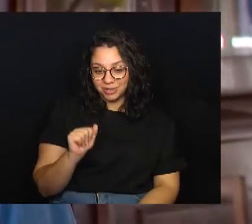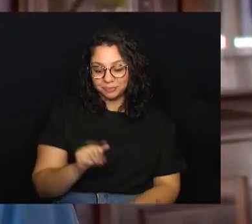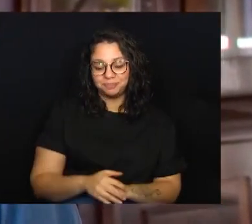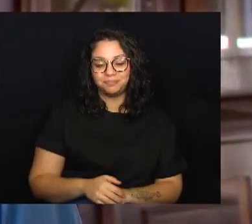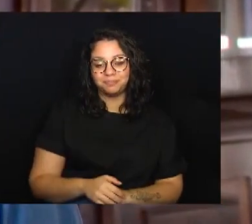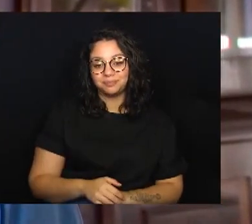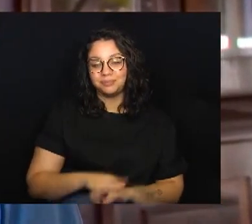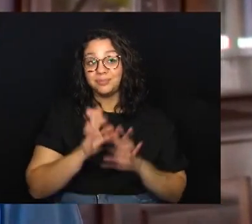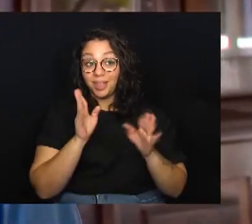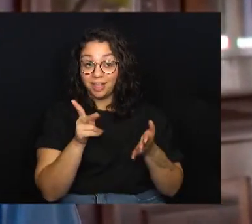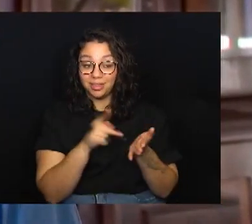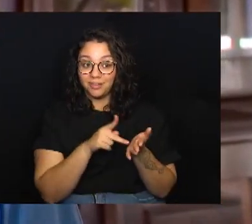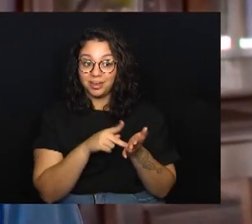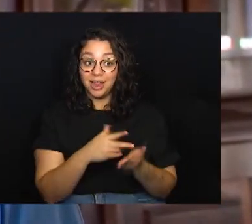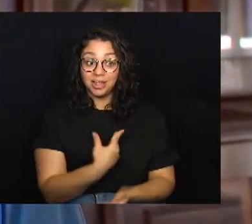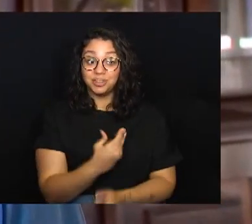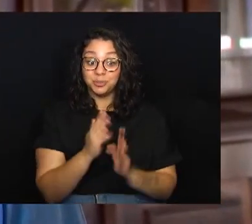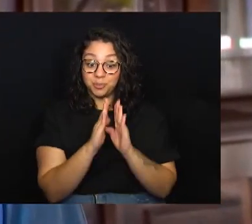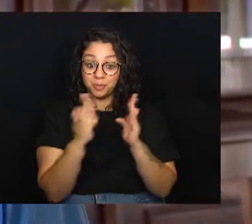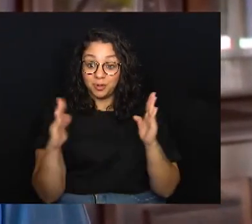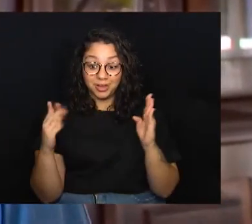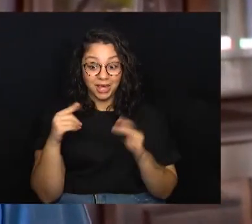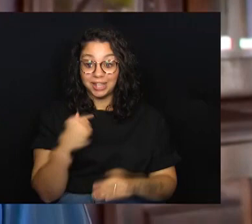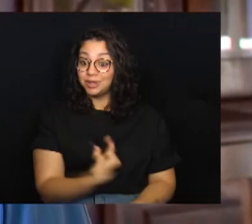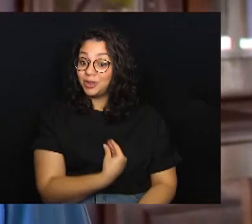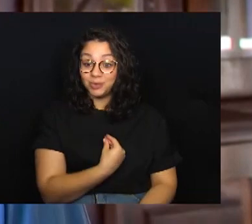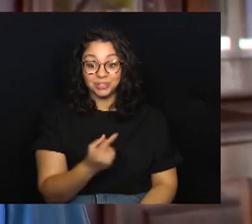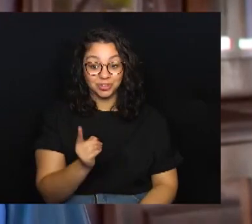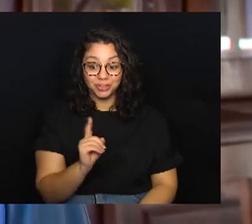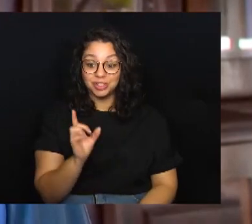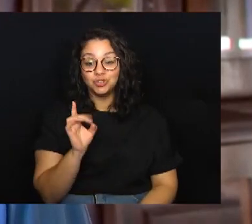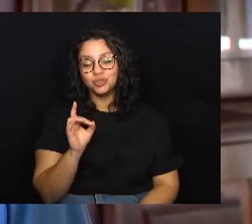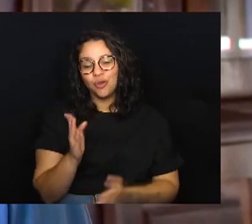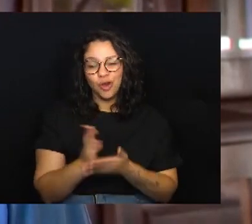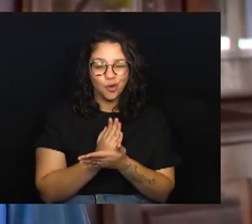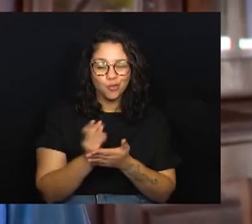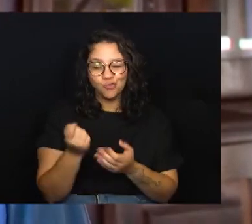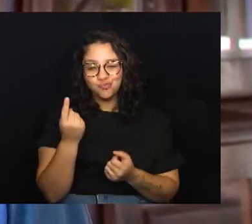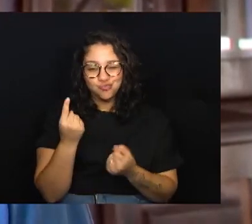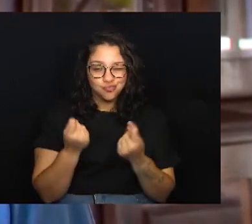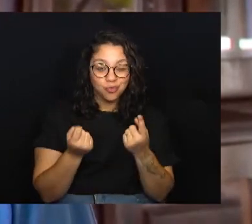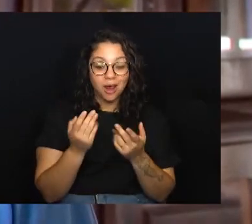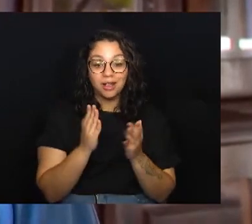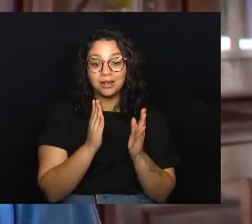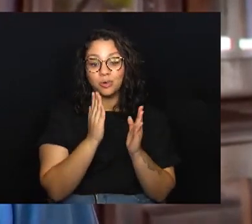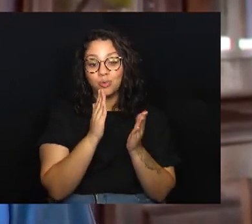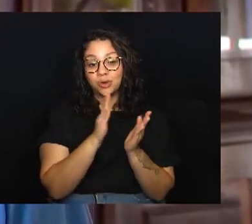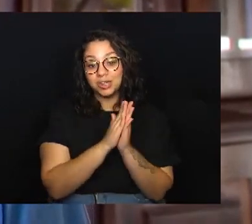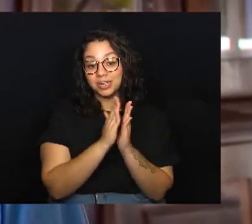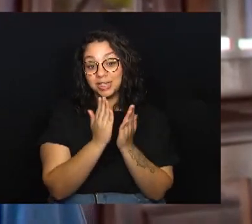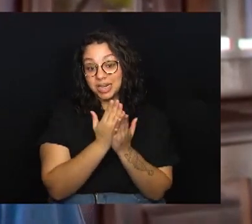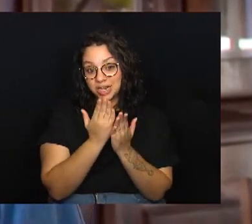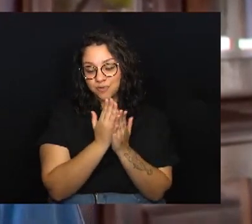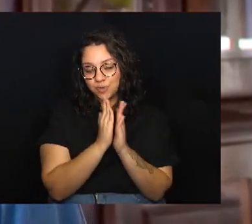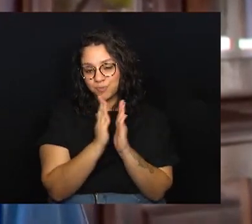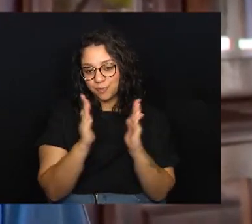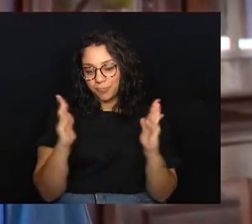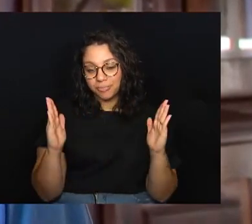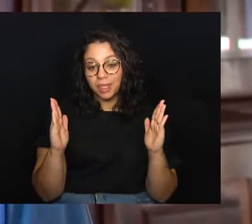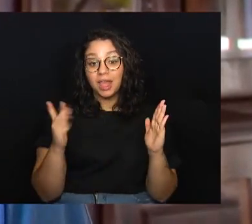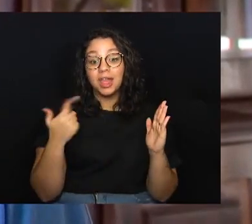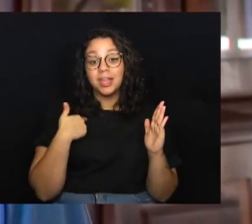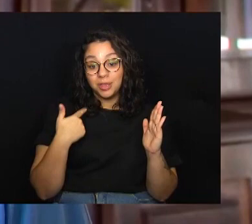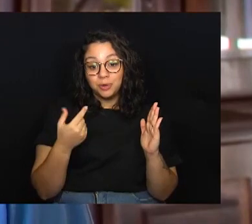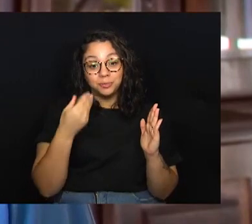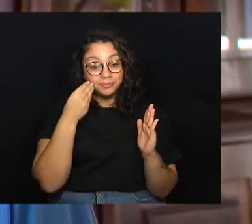mesmo a biblioteca aqui. Nós tínhamos alguns livros, mas foi uma tarefa de muitas mãos. Eu, obviamente, capitaneei